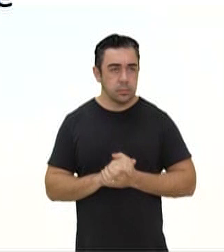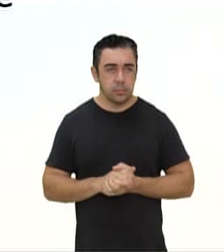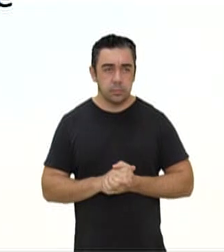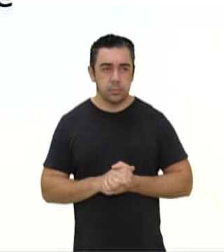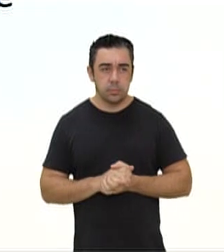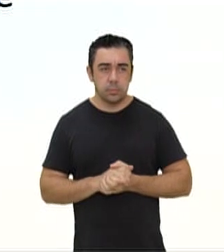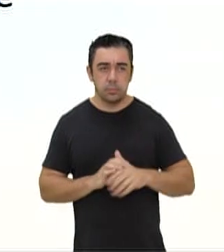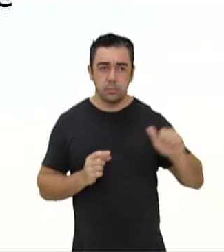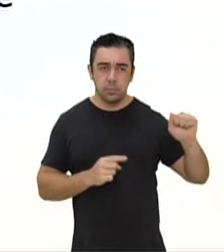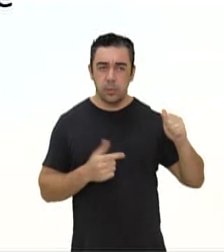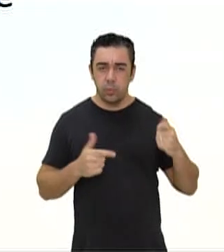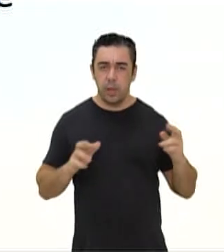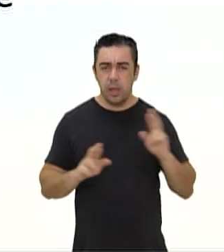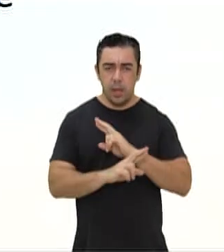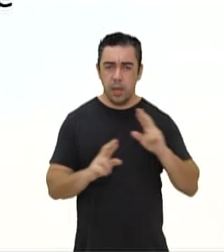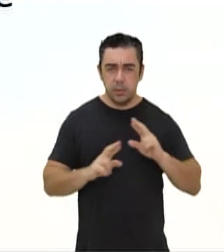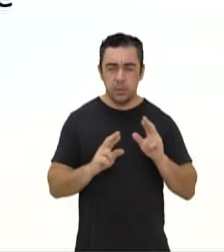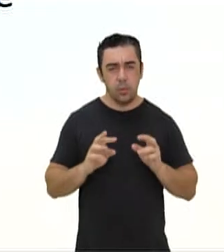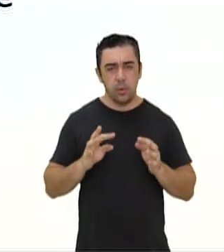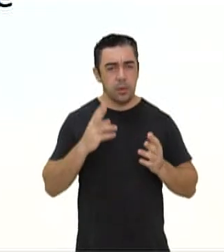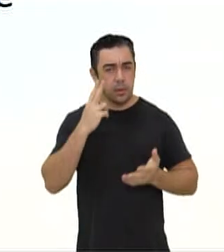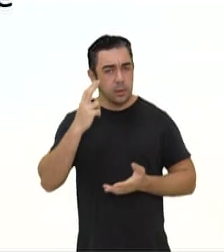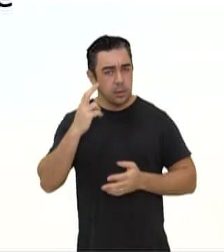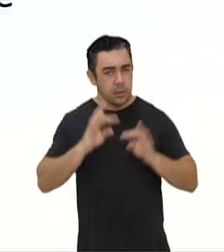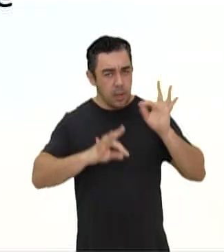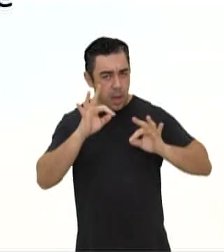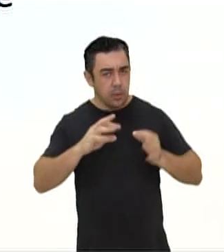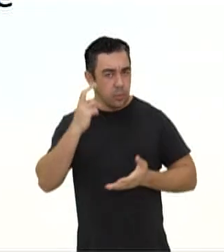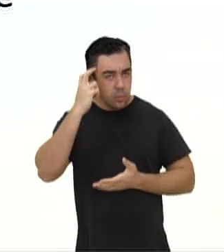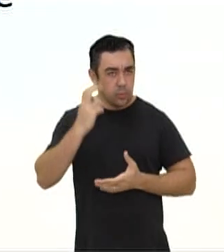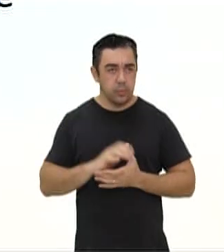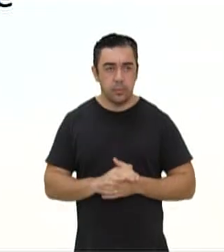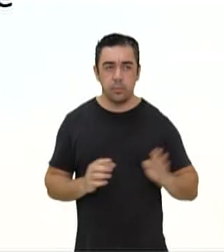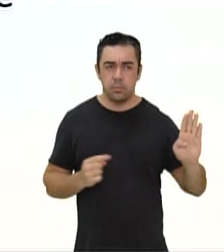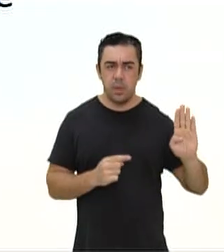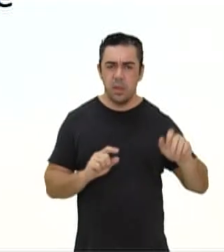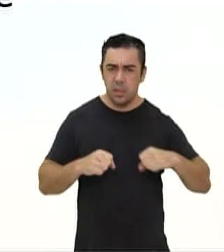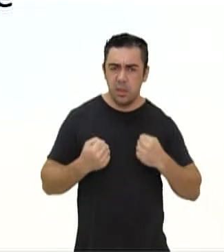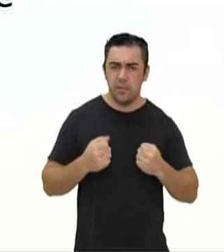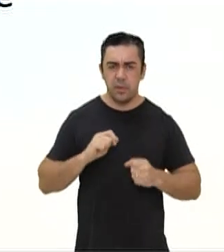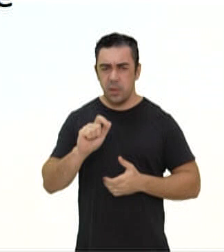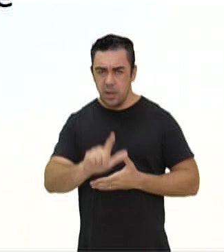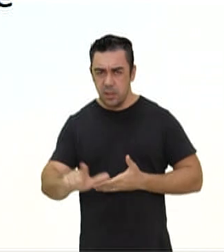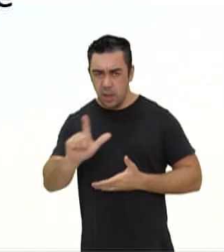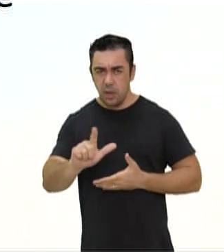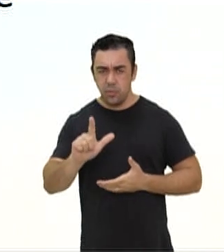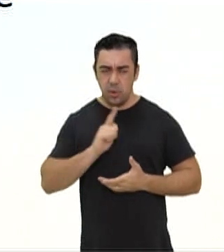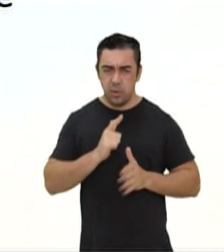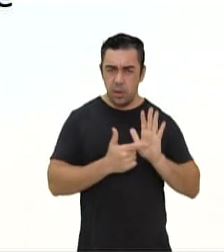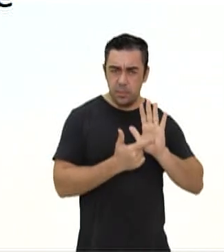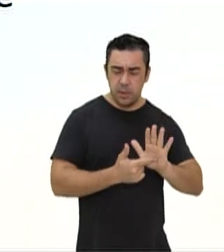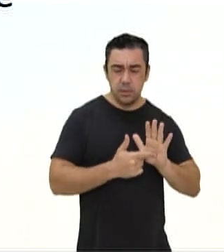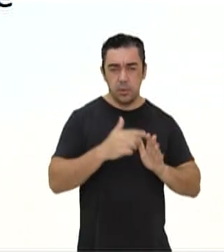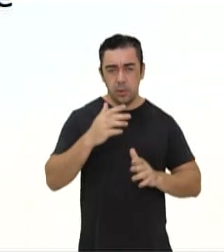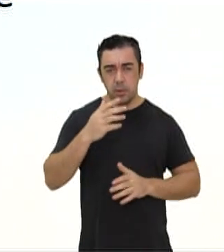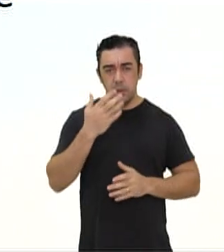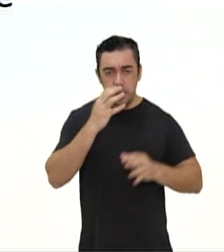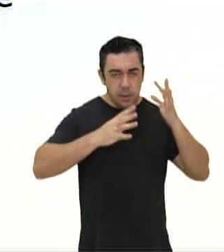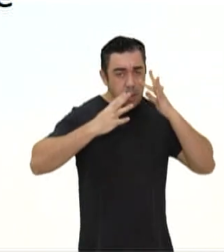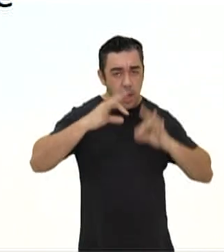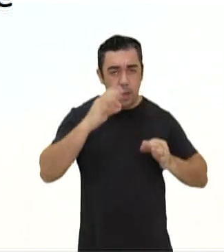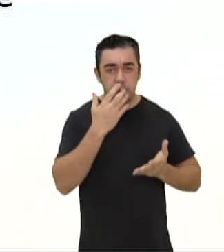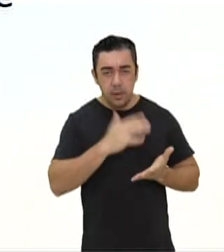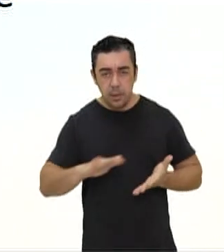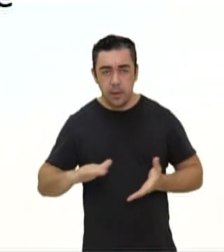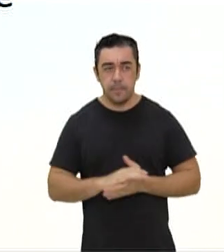existe relação entre teatro e cultura? Defesa de apresentação de clássico da literatura nos espetáculos infantis, a